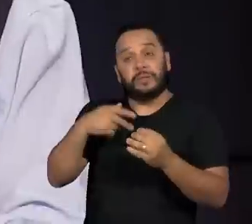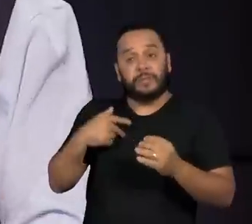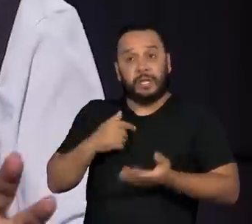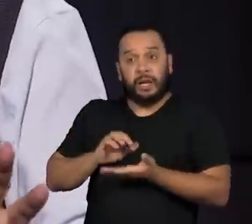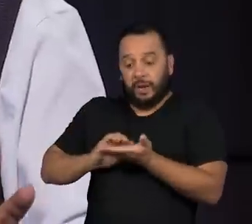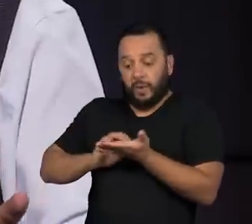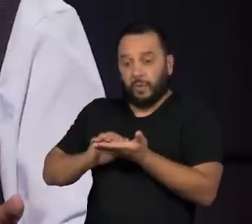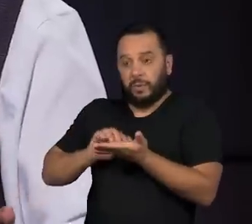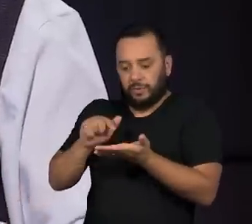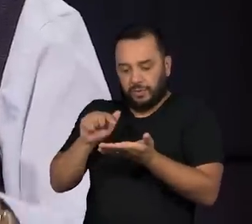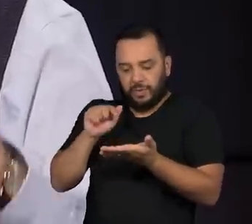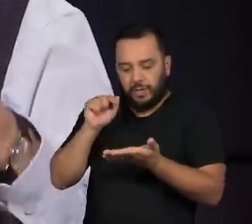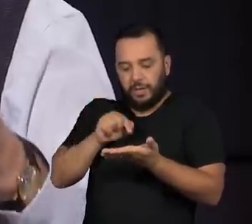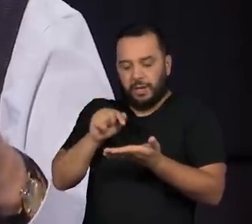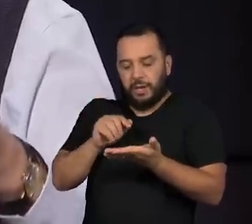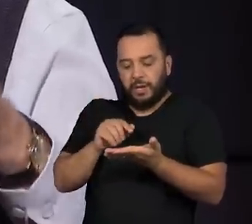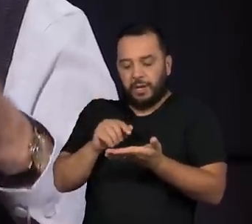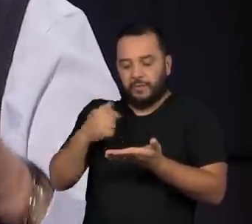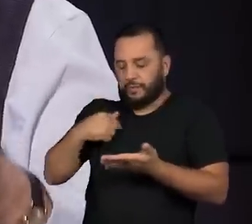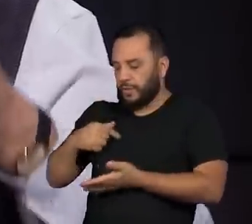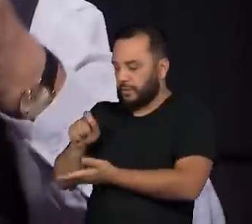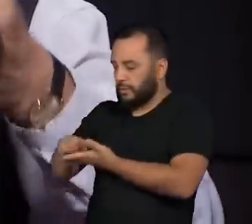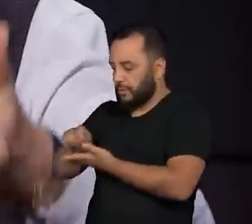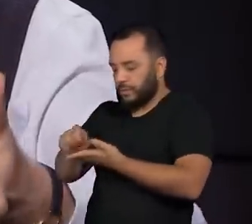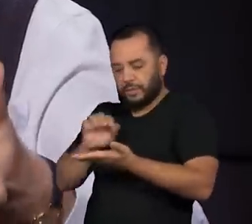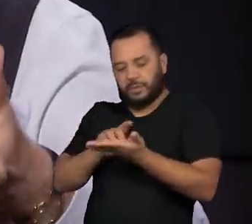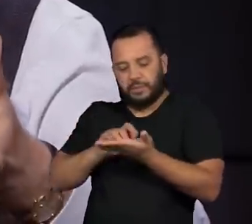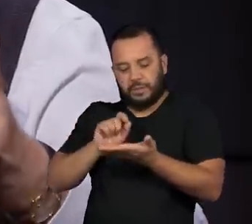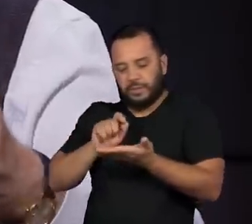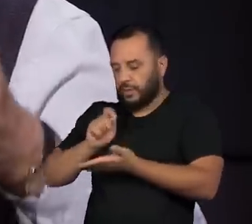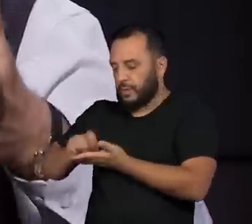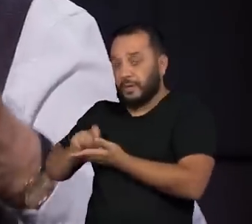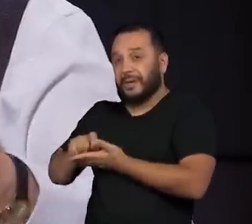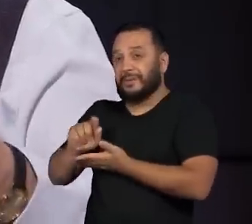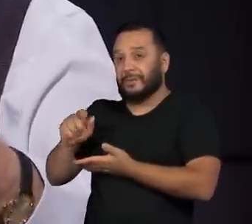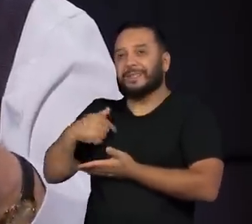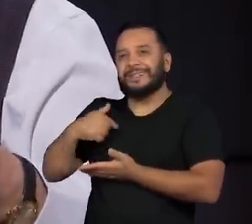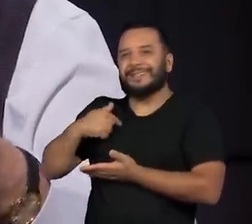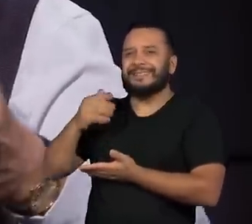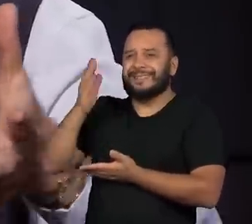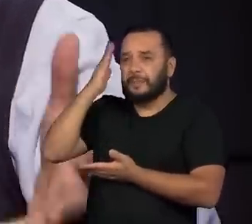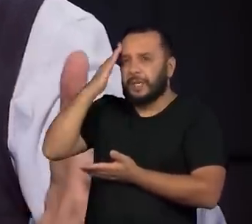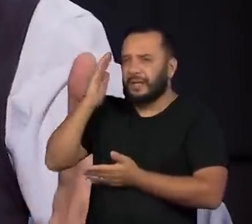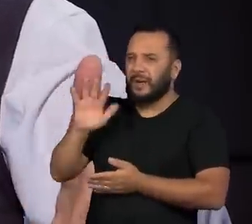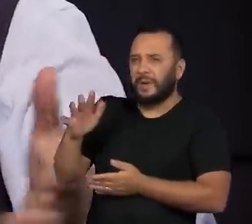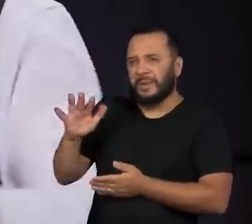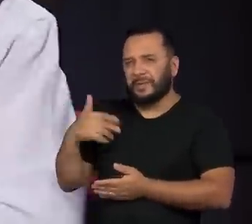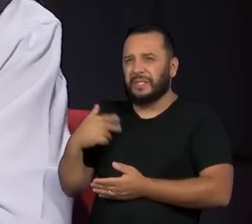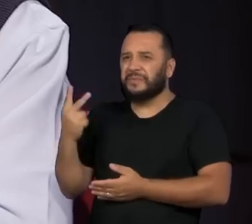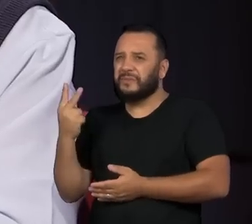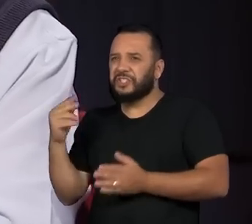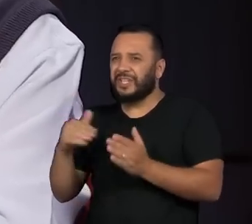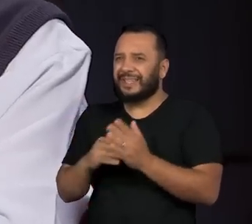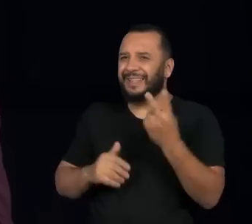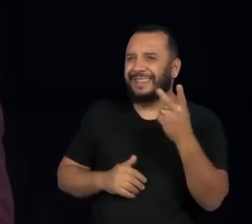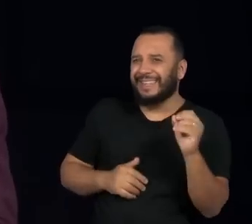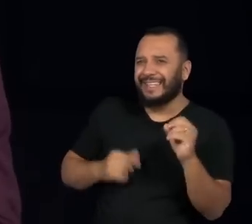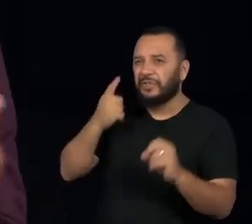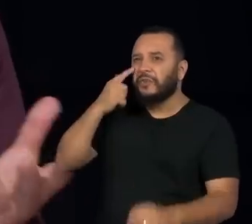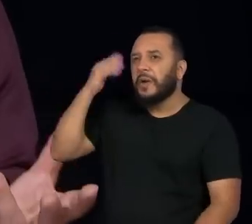o que de lá você vai escrever você perdeu a noção do que você esperava saber Antigamente você falava mal vai dar entre 20 e 30 Deixa eu fazer